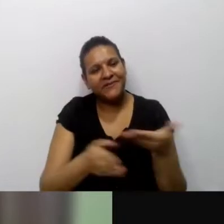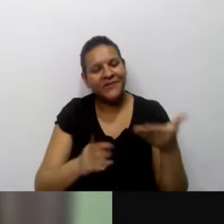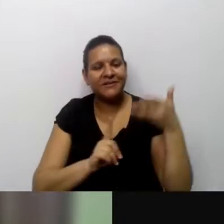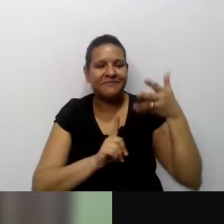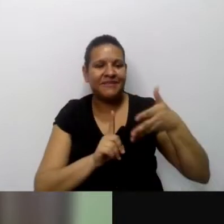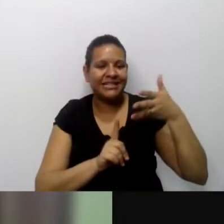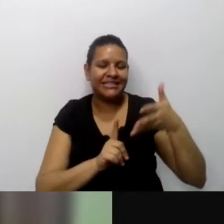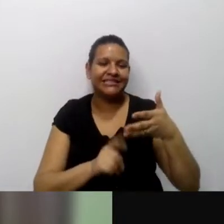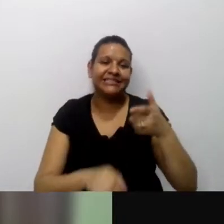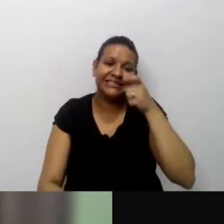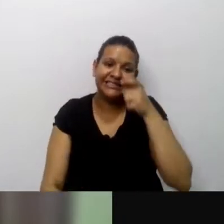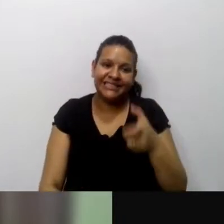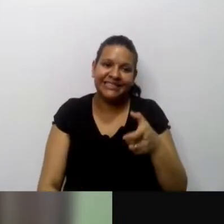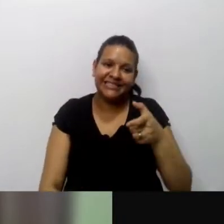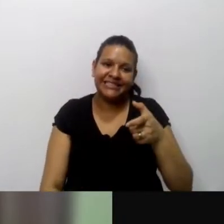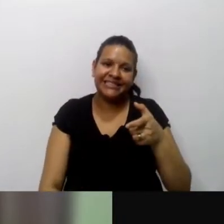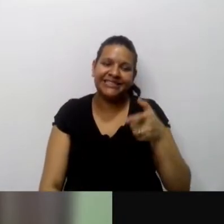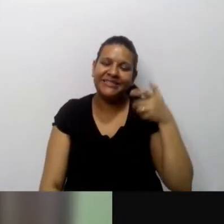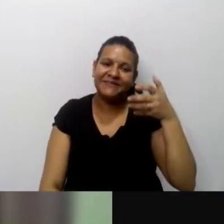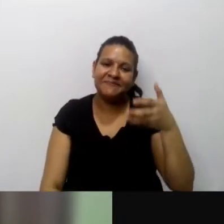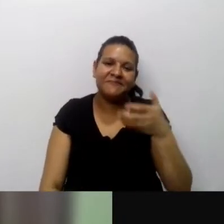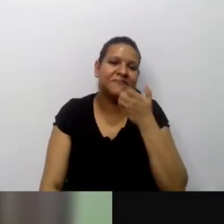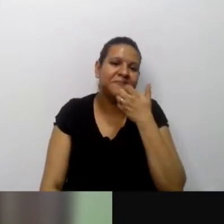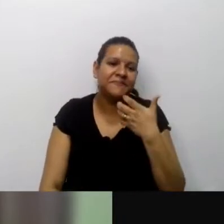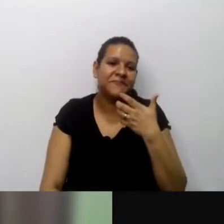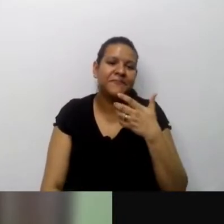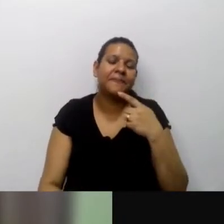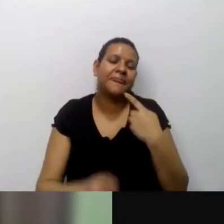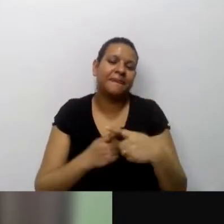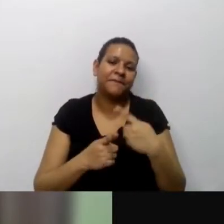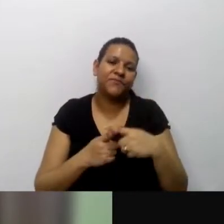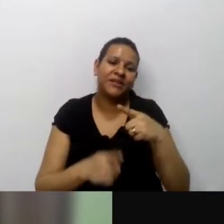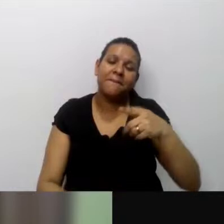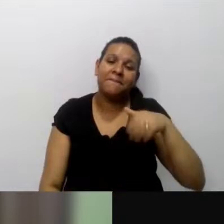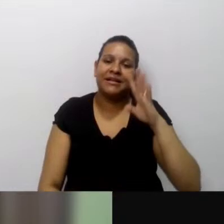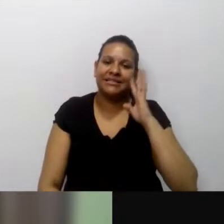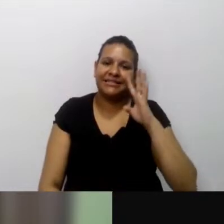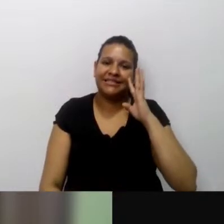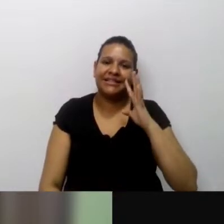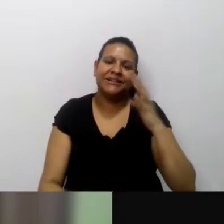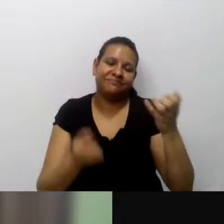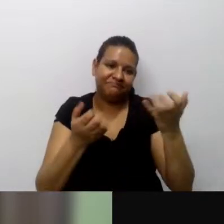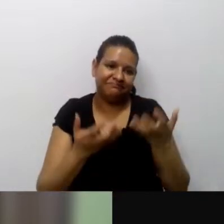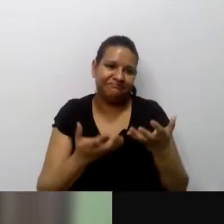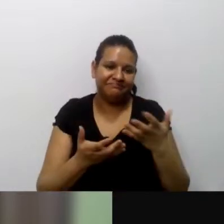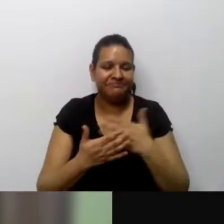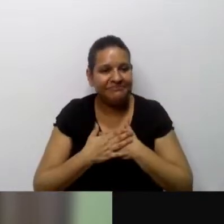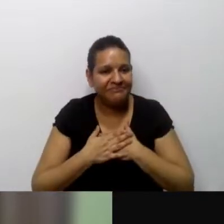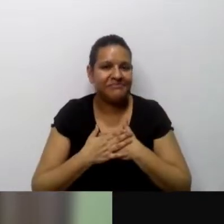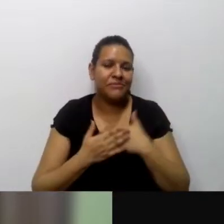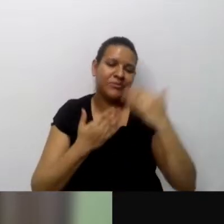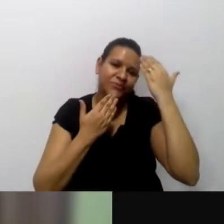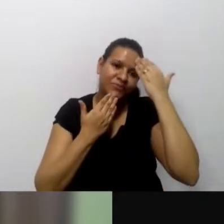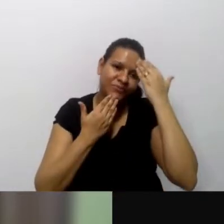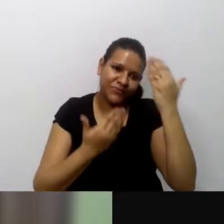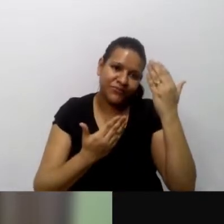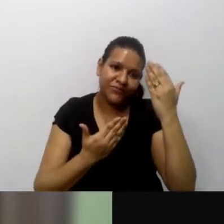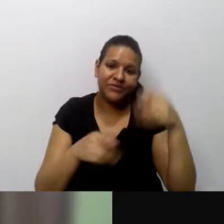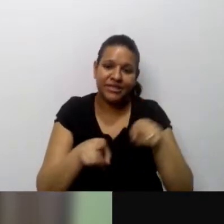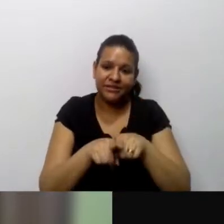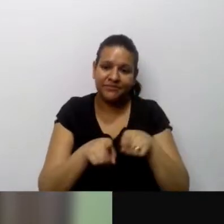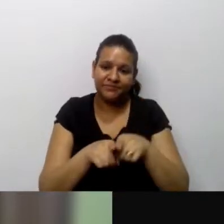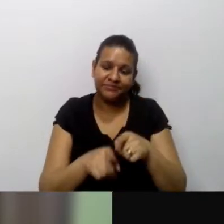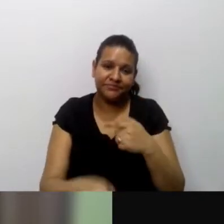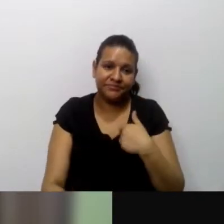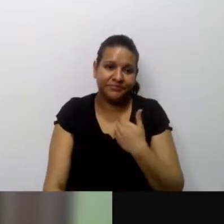interessante ter pessoas com conhecimento tão vasto para compartilhar com a gente. Então, fica o nosso agradecimento. E eu gostaria, para